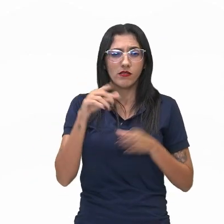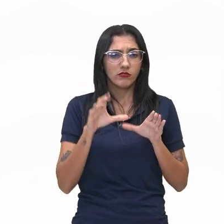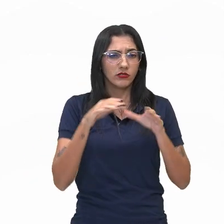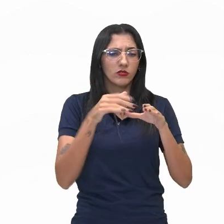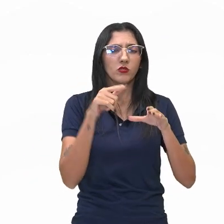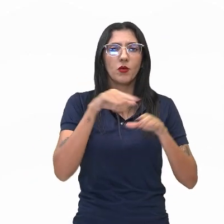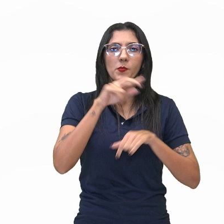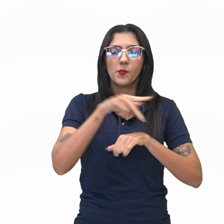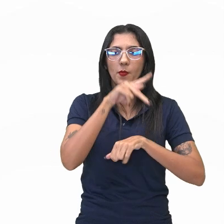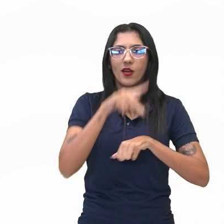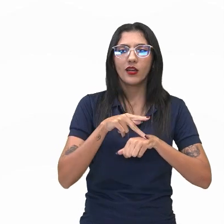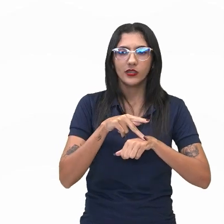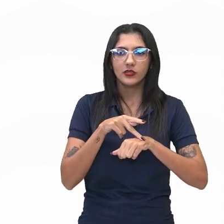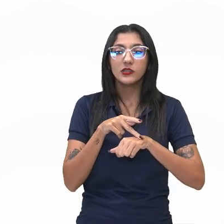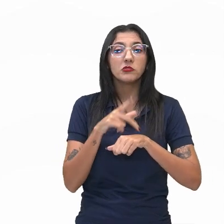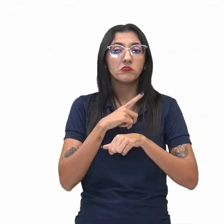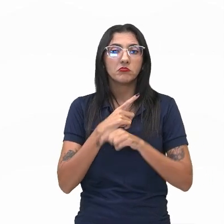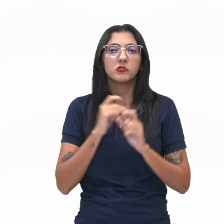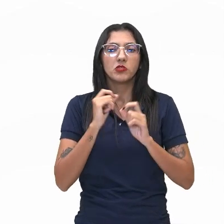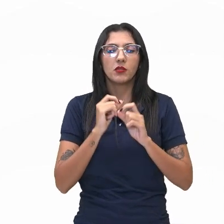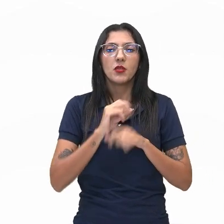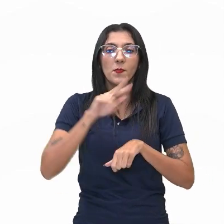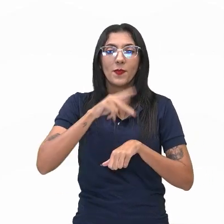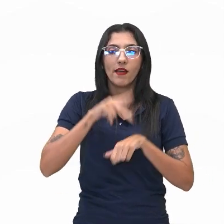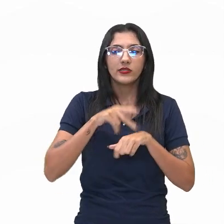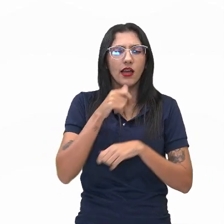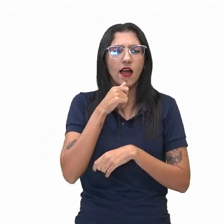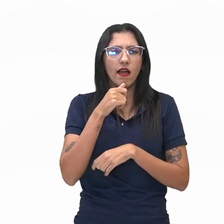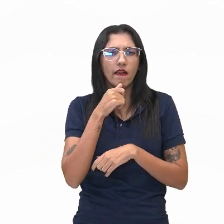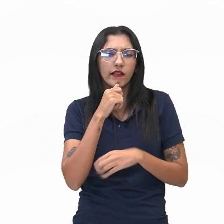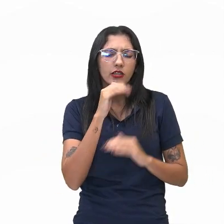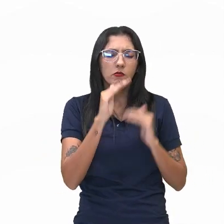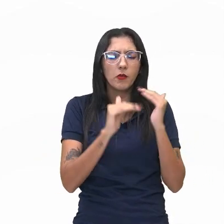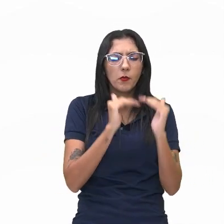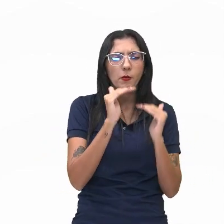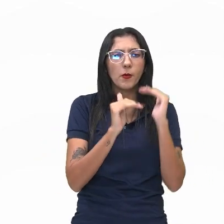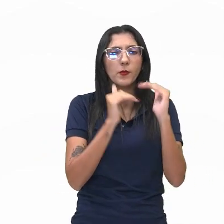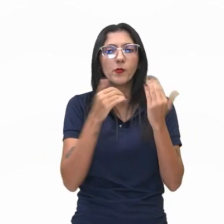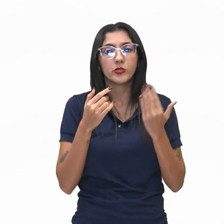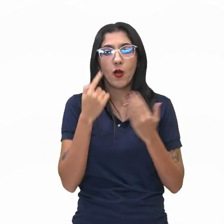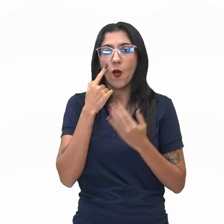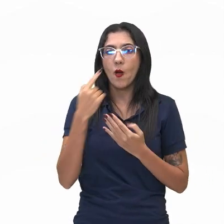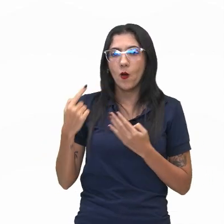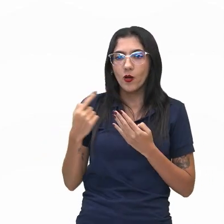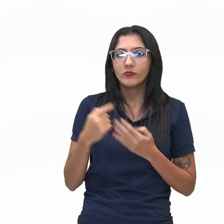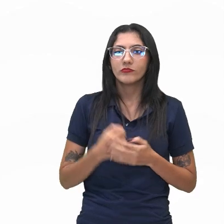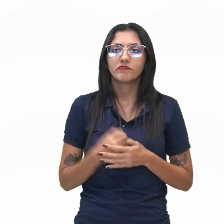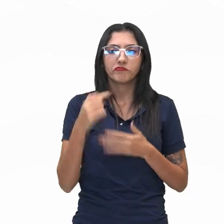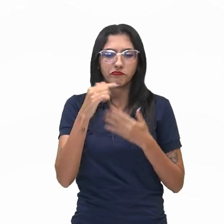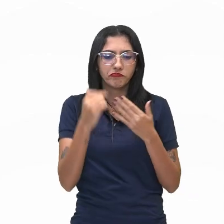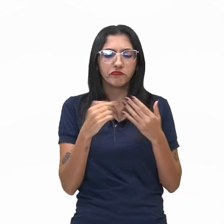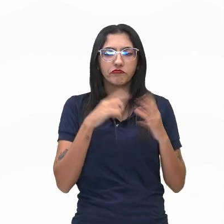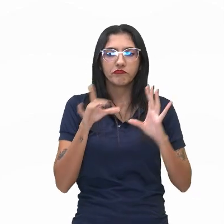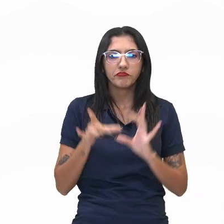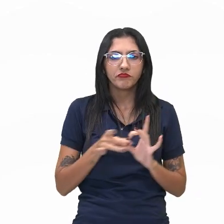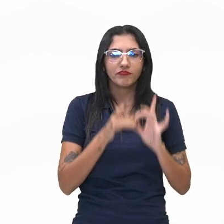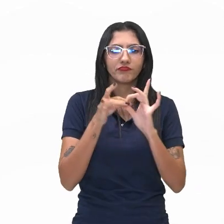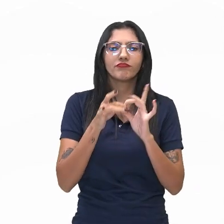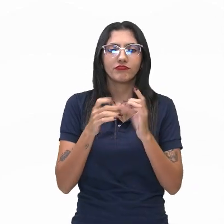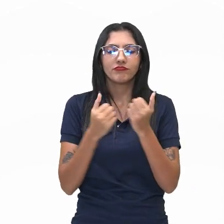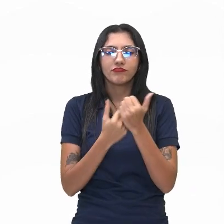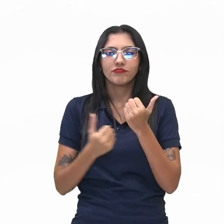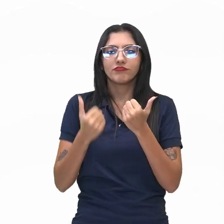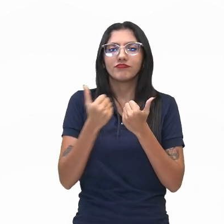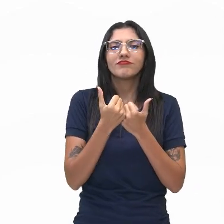né, que são considerados países que ainda estão em desenvolvimento, se uniu para o quê? Para cooperar aí as